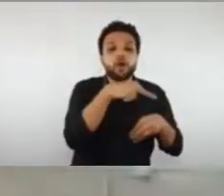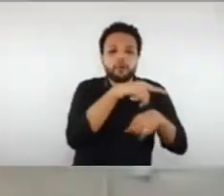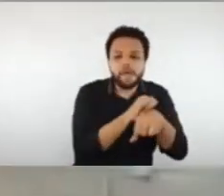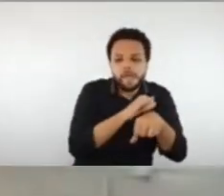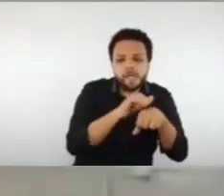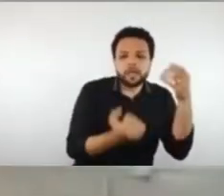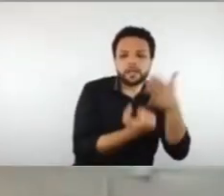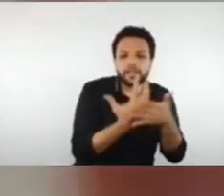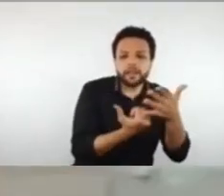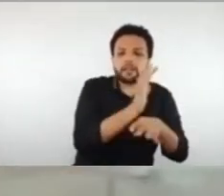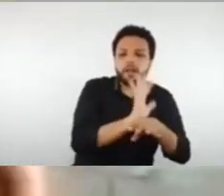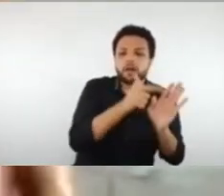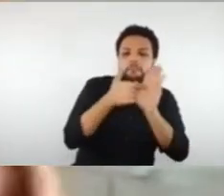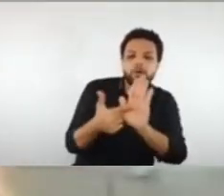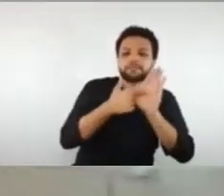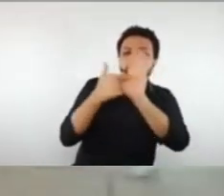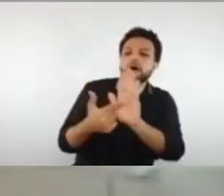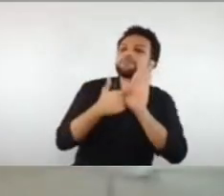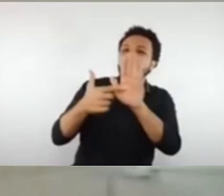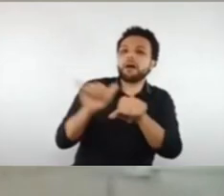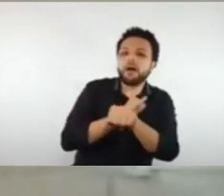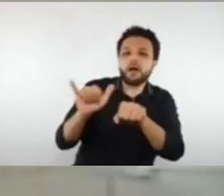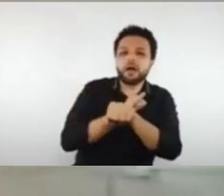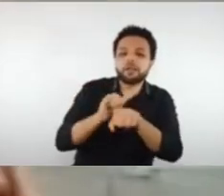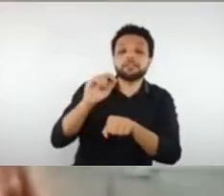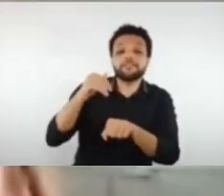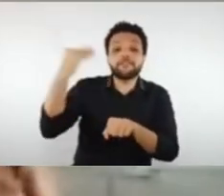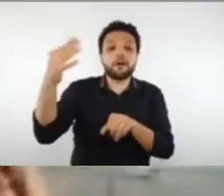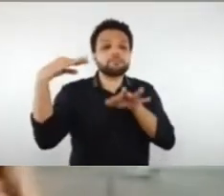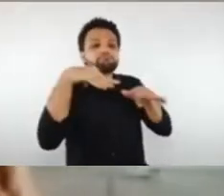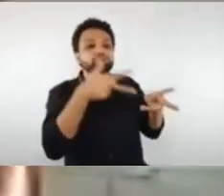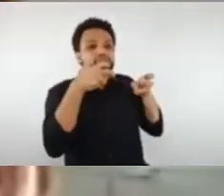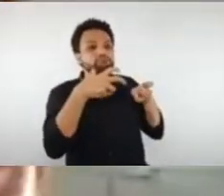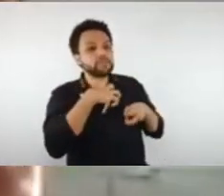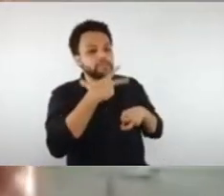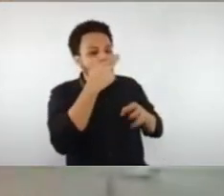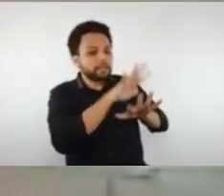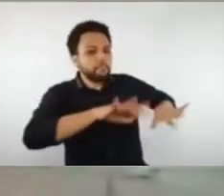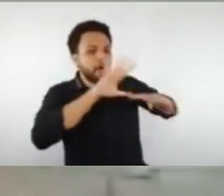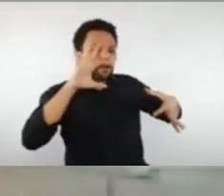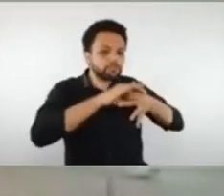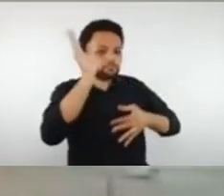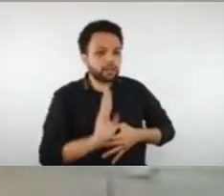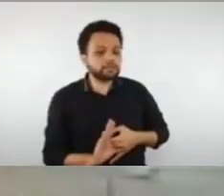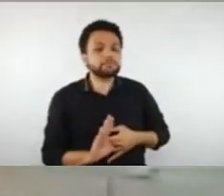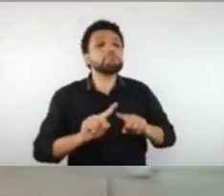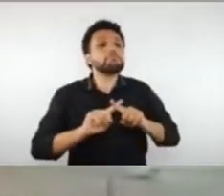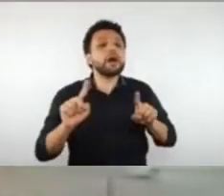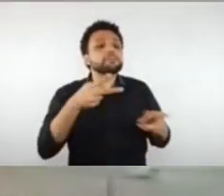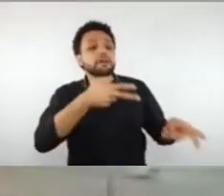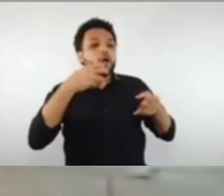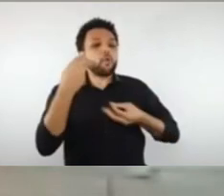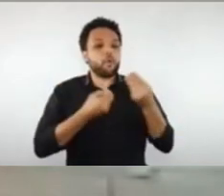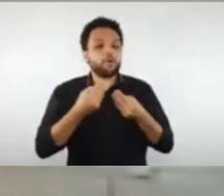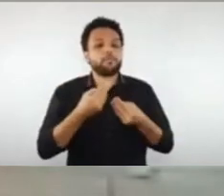produzindo imagens sobre seu país de fora, como é que a gente lida com isso? E realmente é um problema